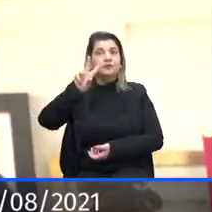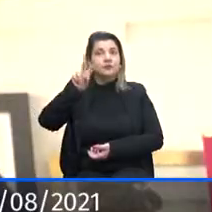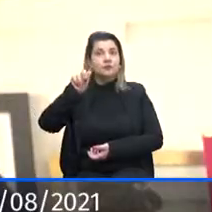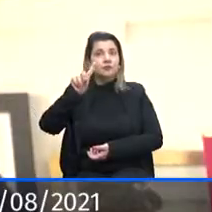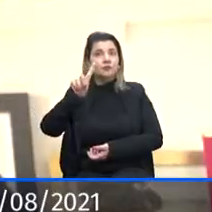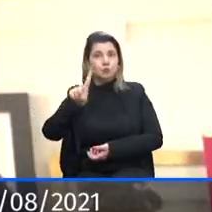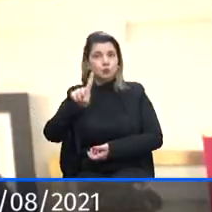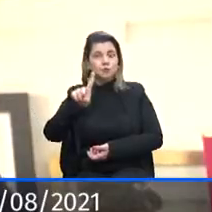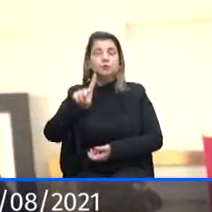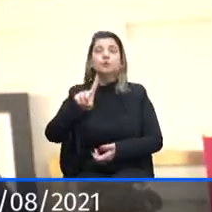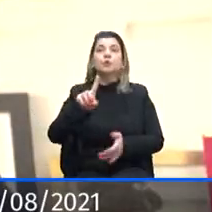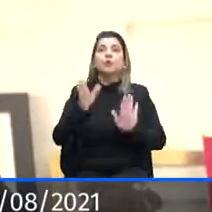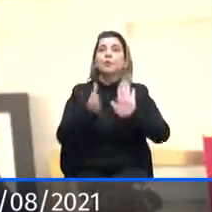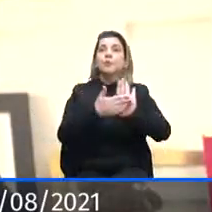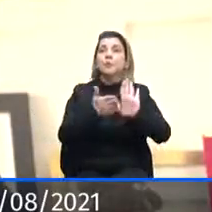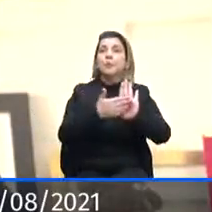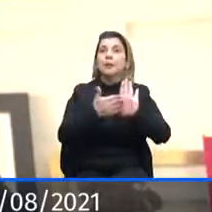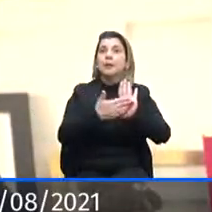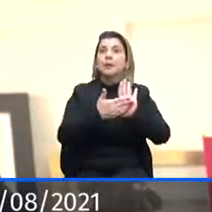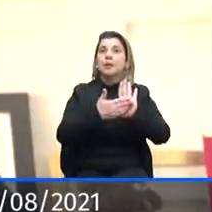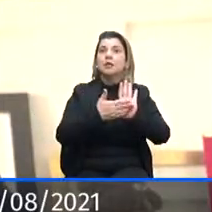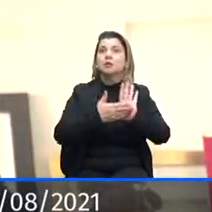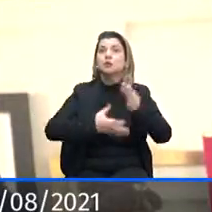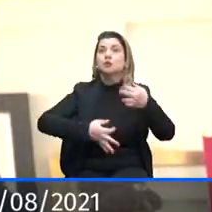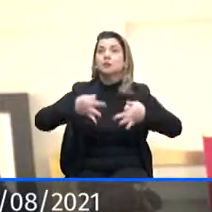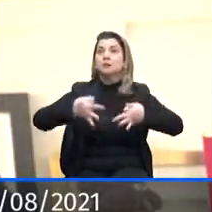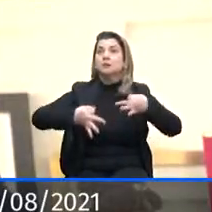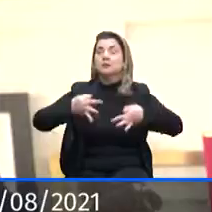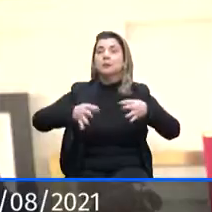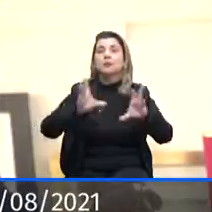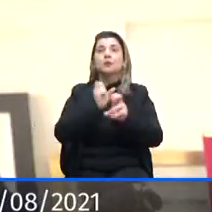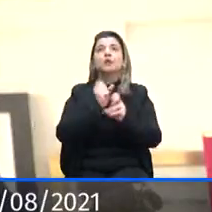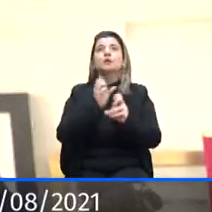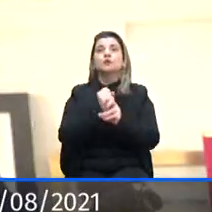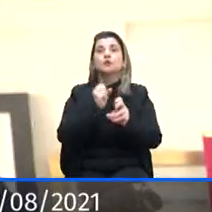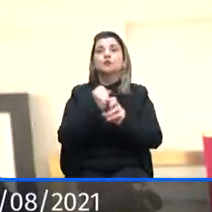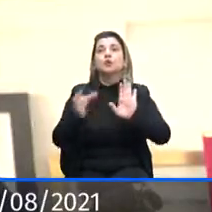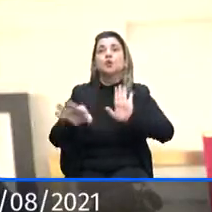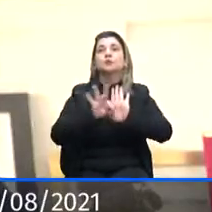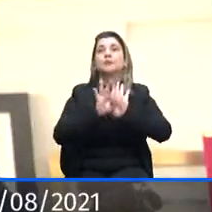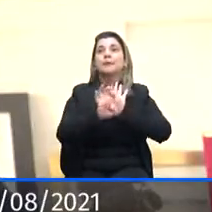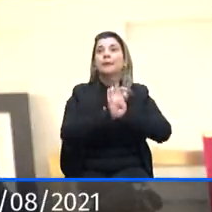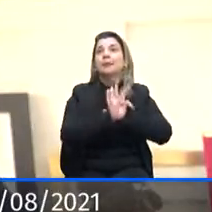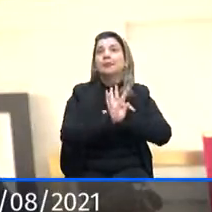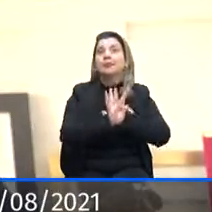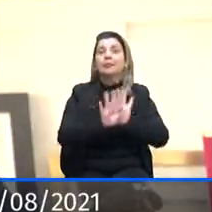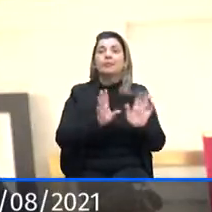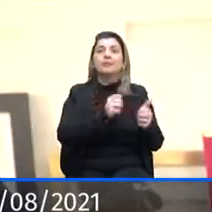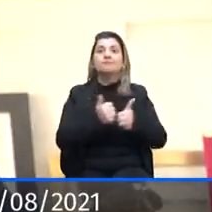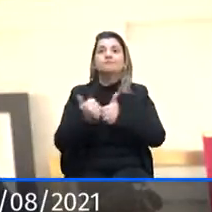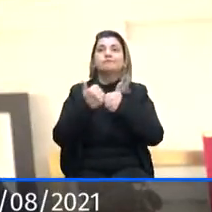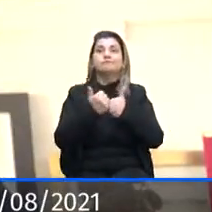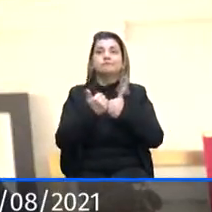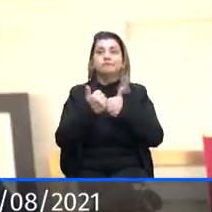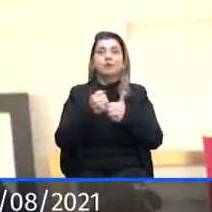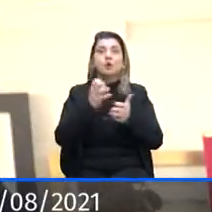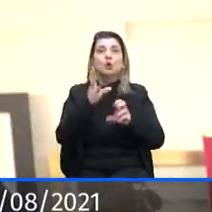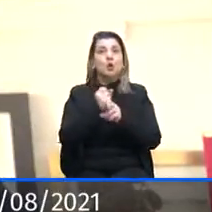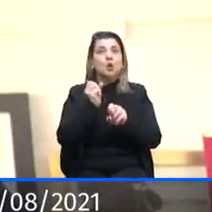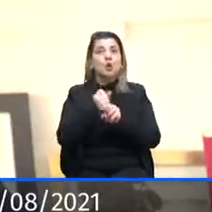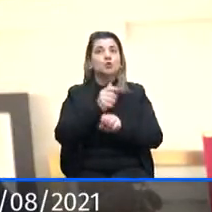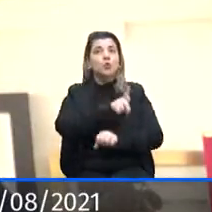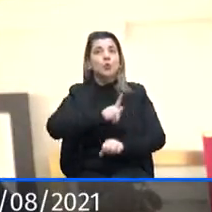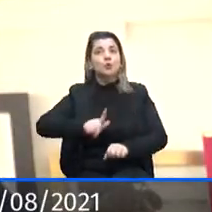59-2021, proponente Tribunal de Contas, ementa, encaminha relatório do parecer prévio de contas do governador do